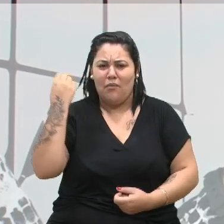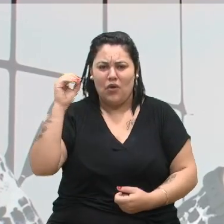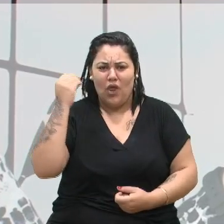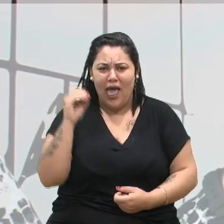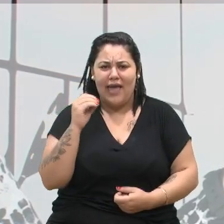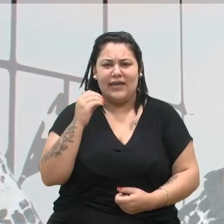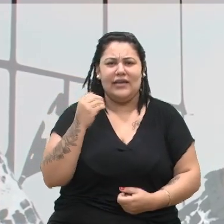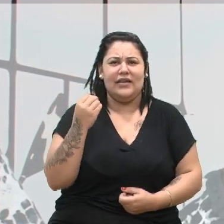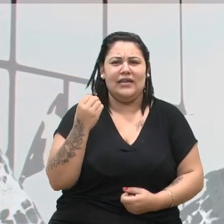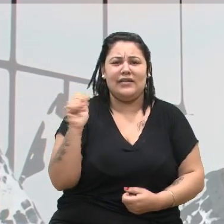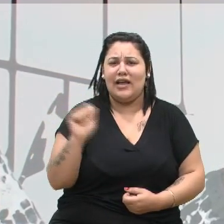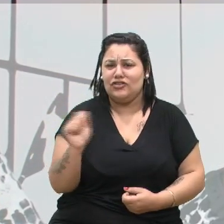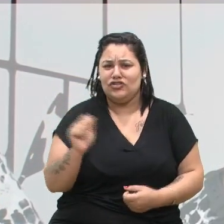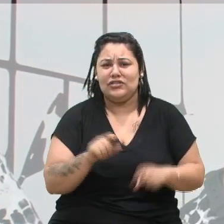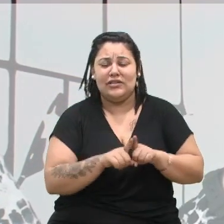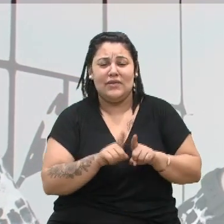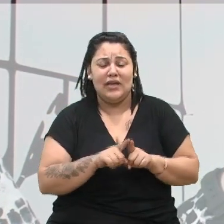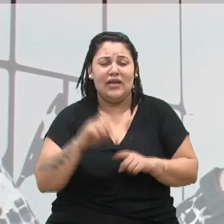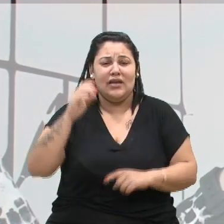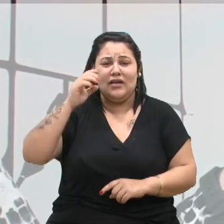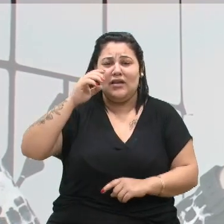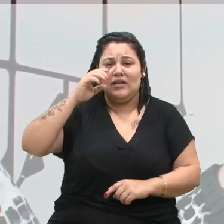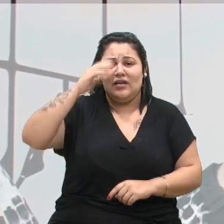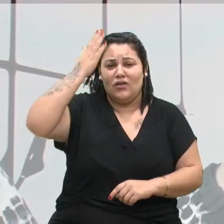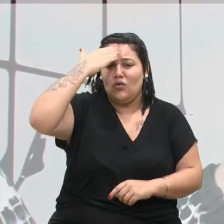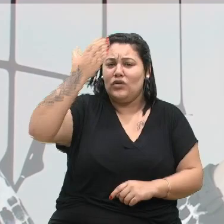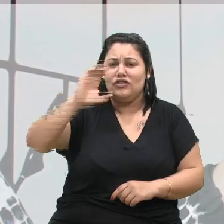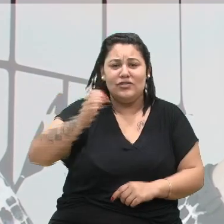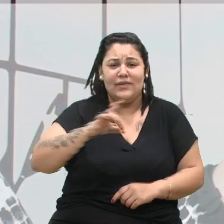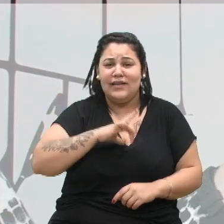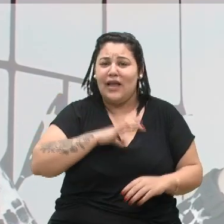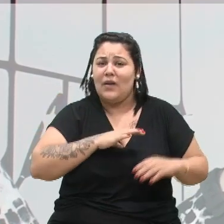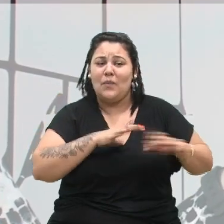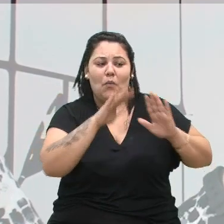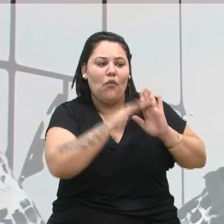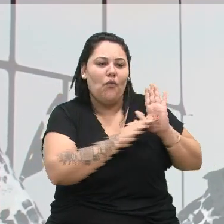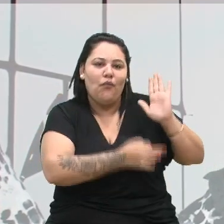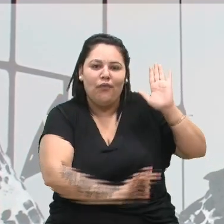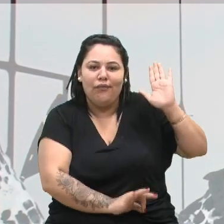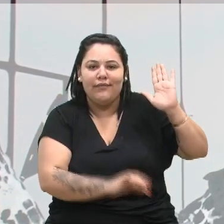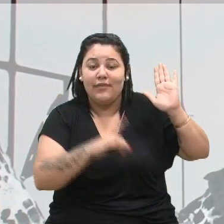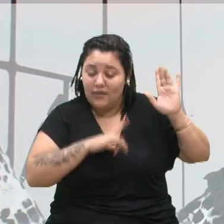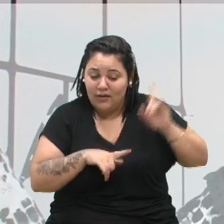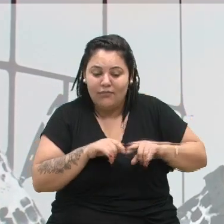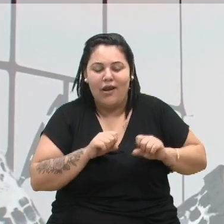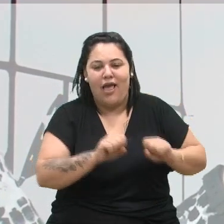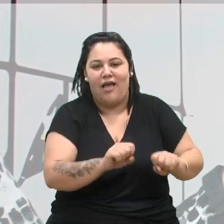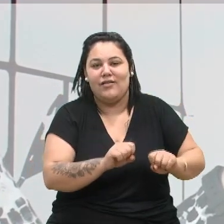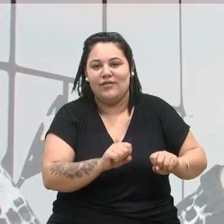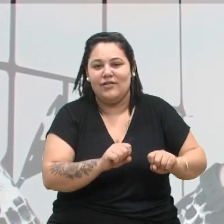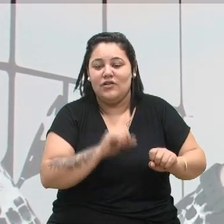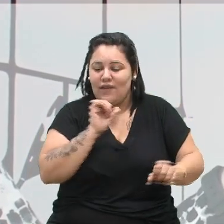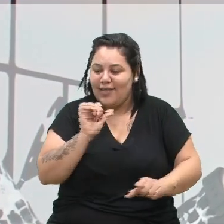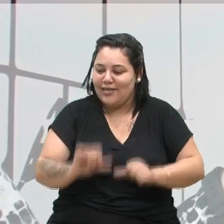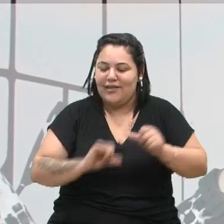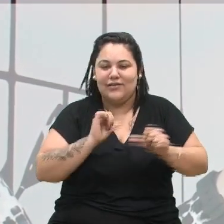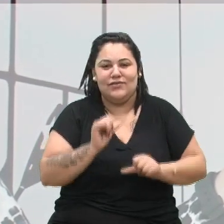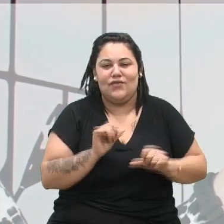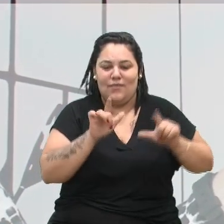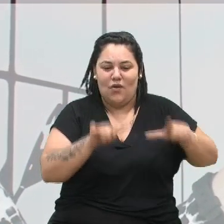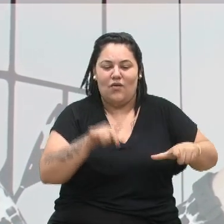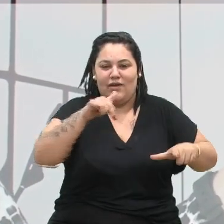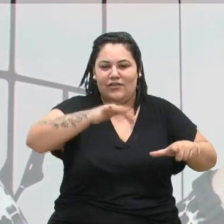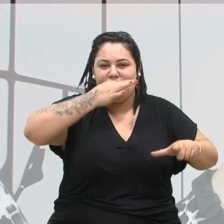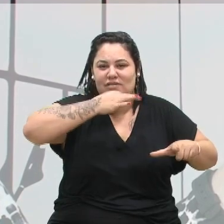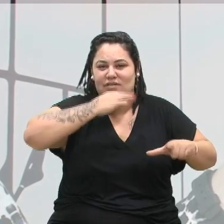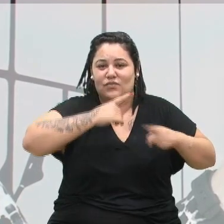Montevidéu, Curitiba, enfim, a lista é enorme. Tem um mercado público, né? E isso vai mudar o cenário de Caxias do Sul, porque